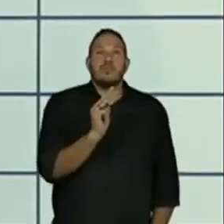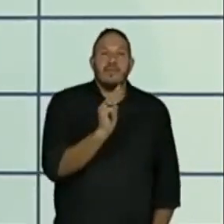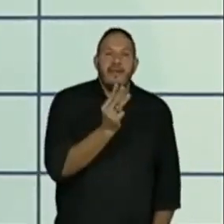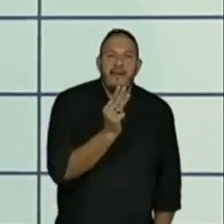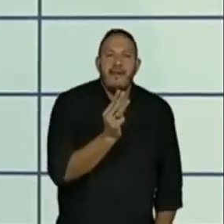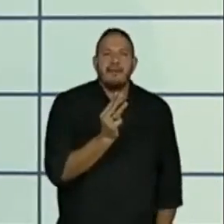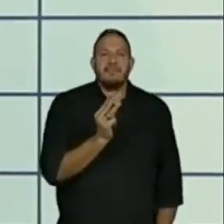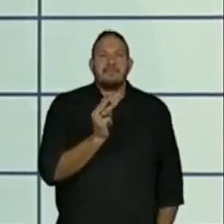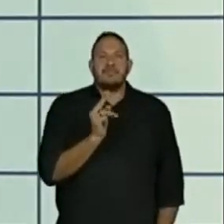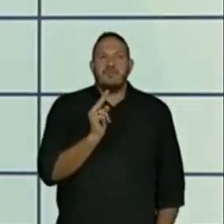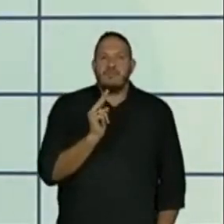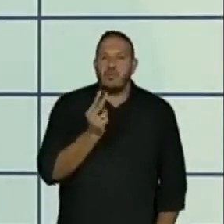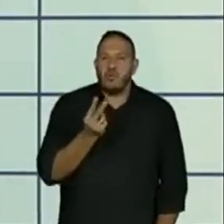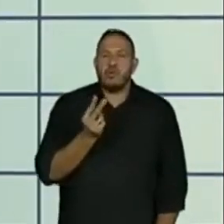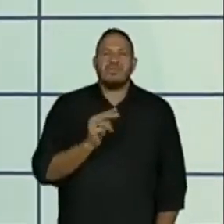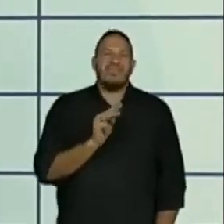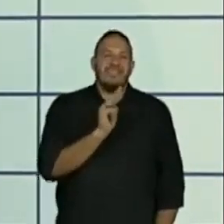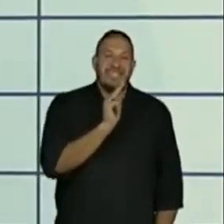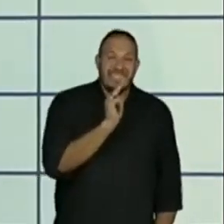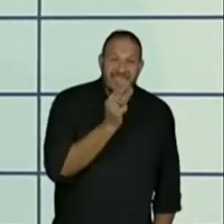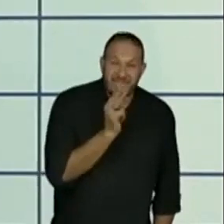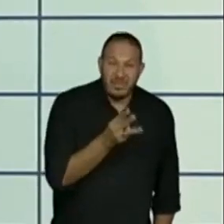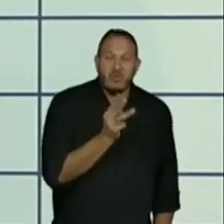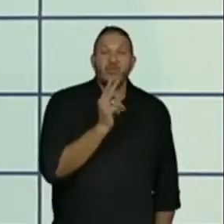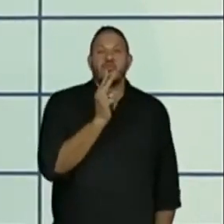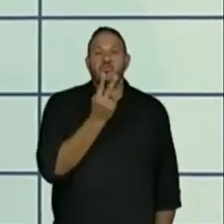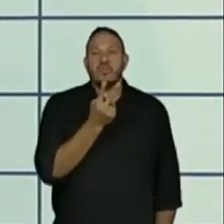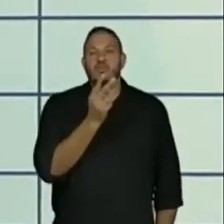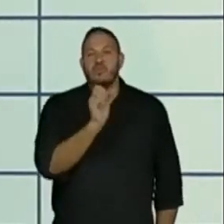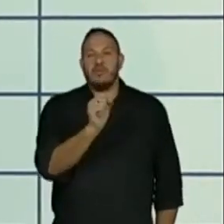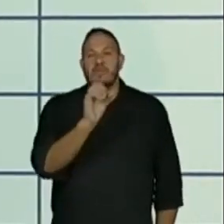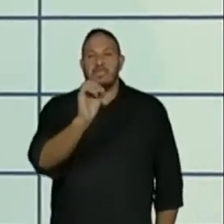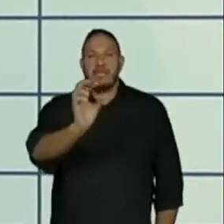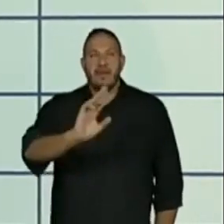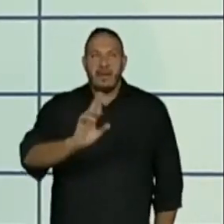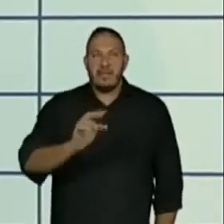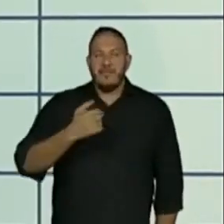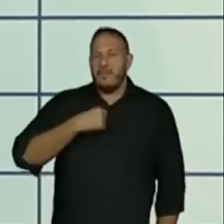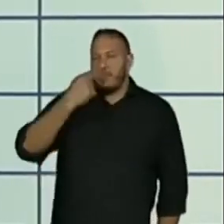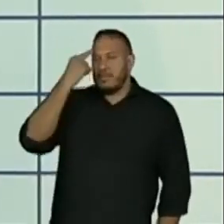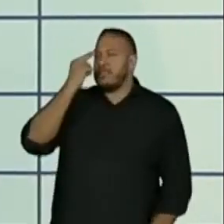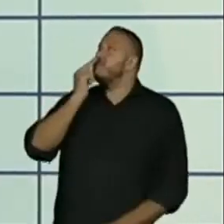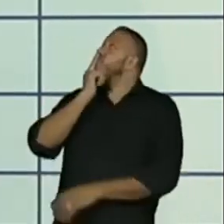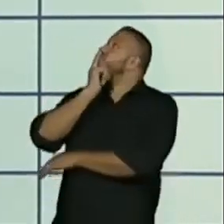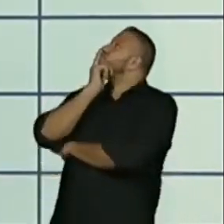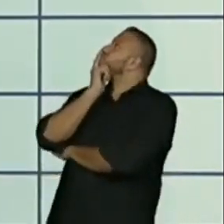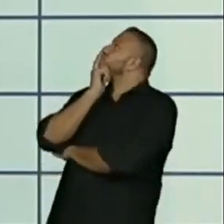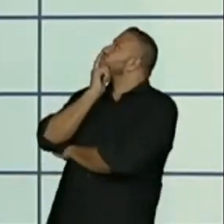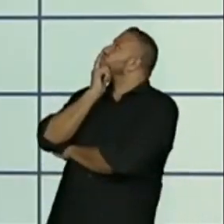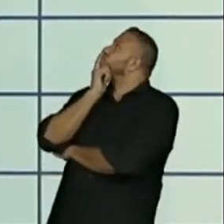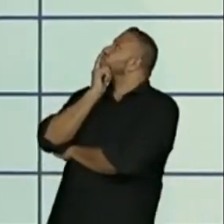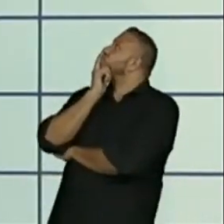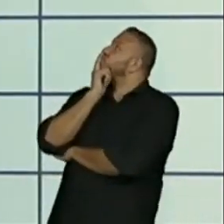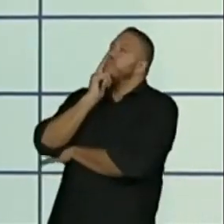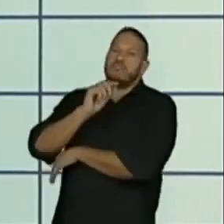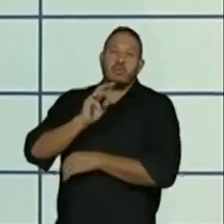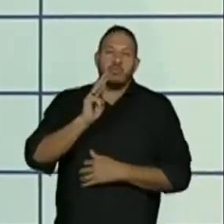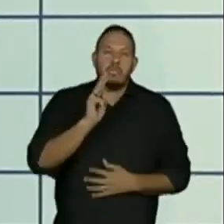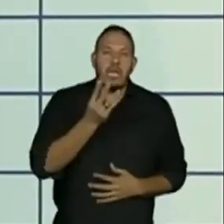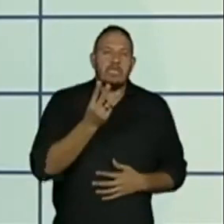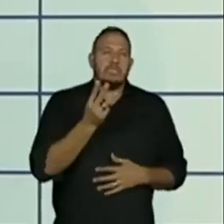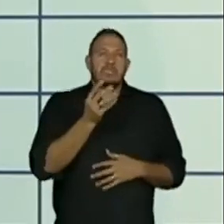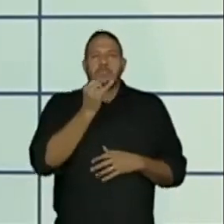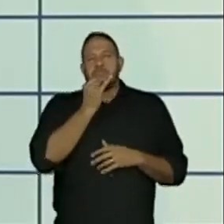2 nesse R$ 3.280. Então, eu vou pensar que o meu 3 vale